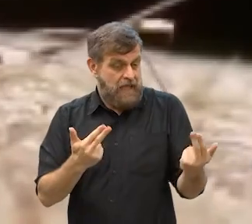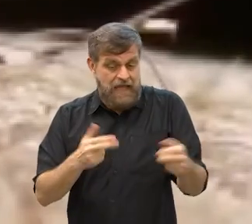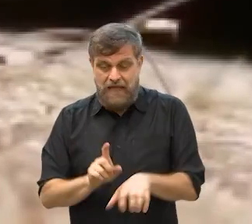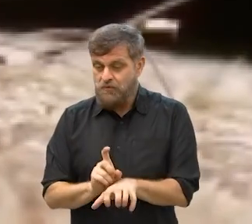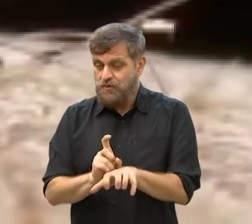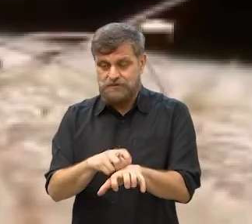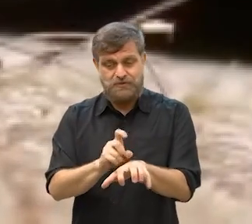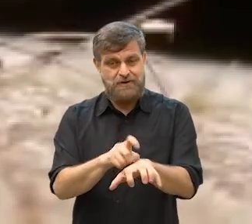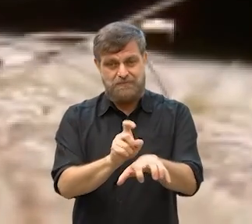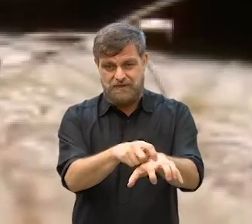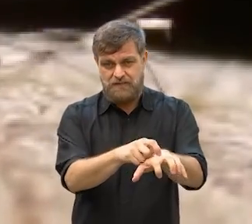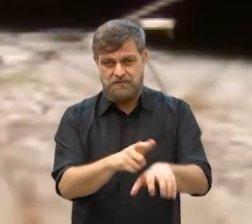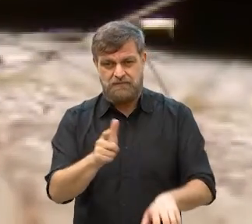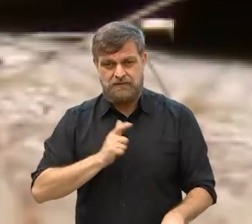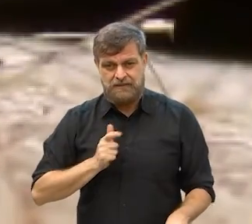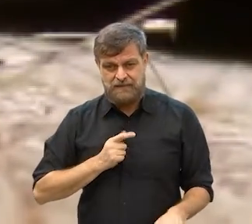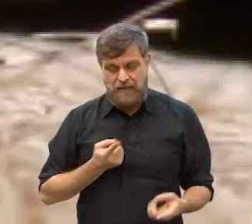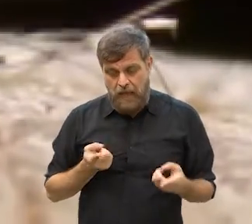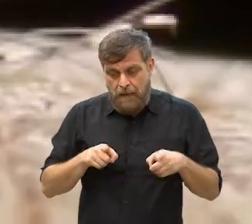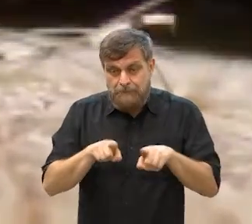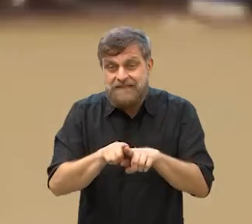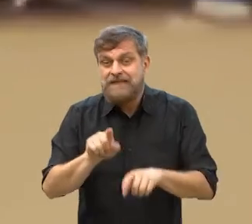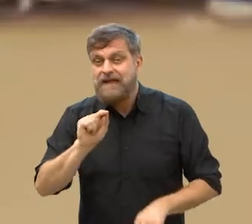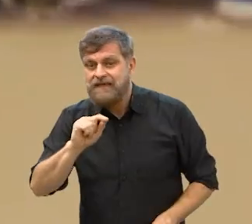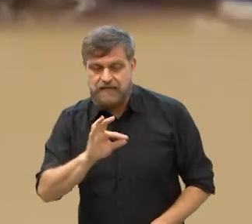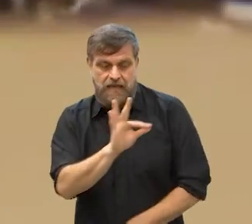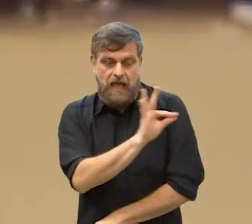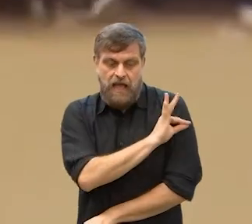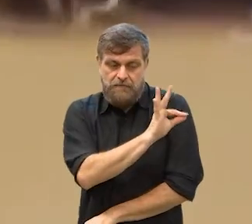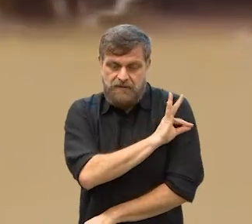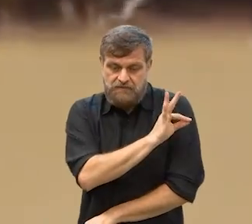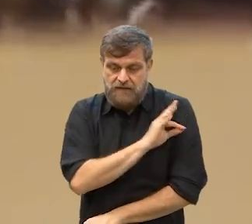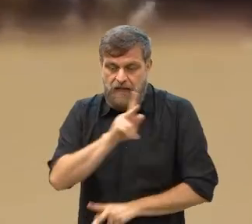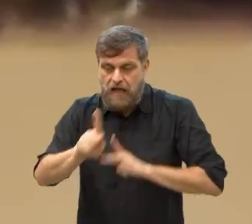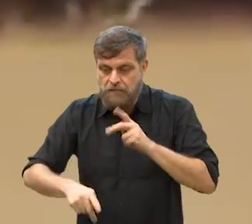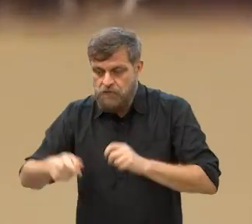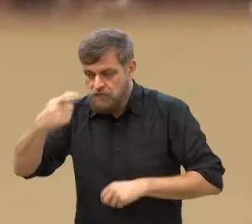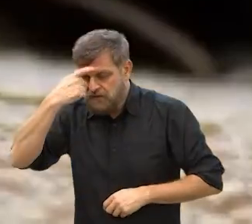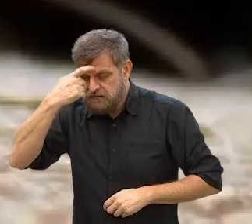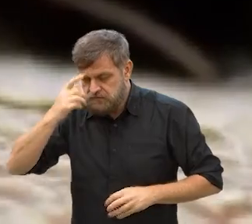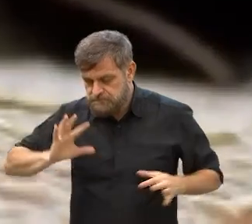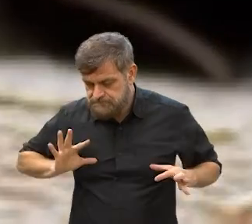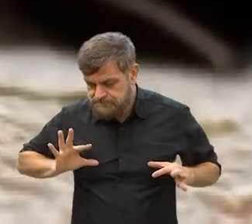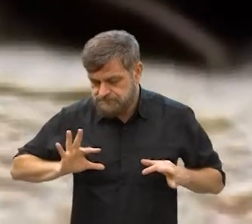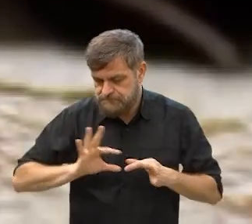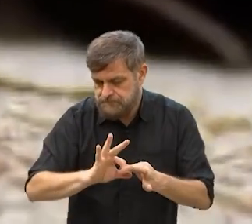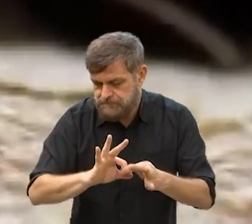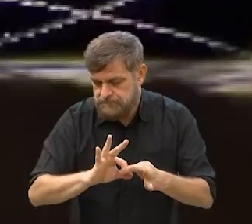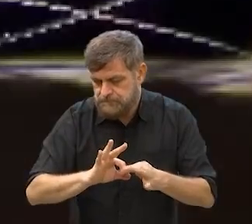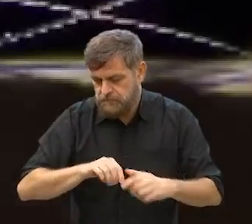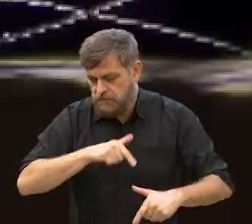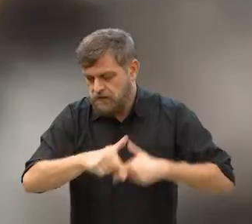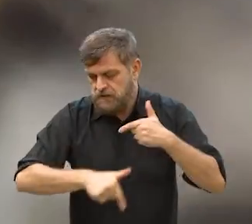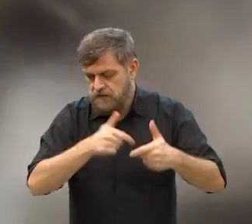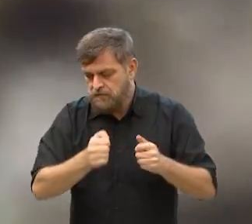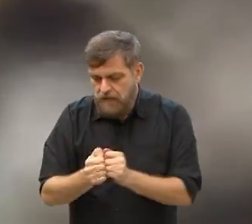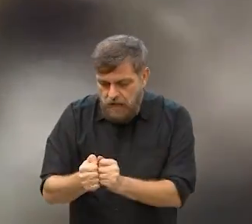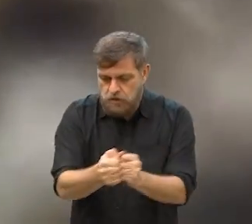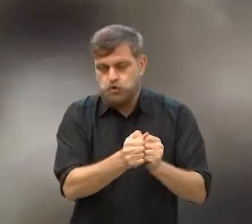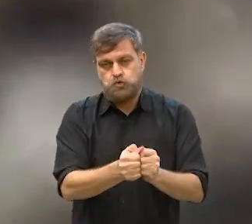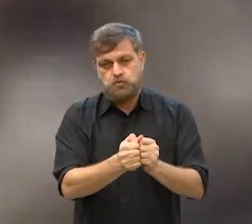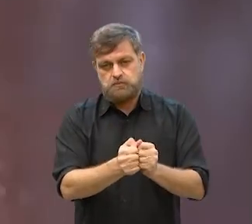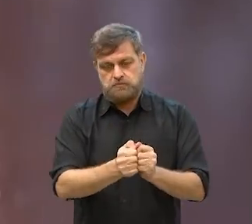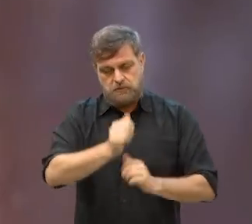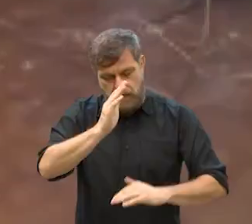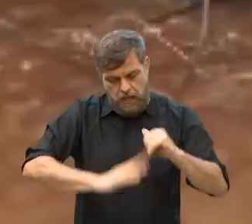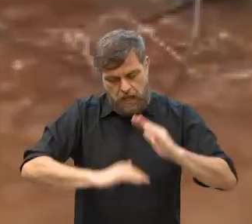escorpiões da nossa cidade. Tem que ter a parceria da população, a conscientização da população e a